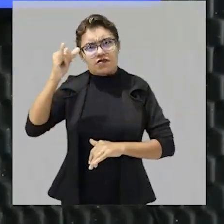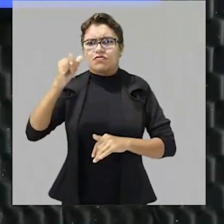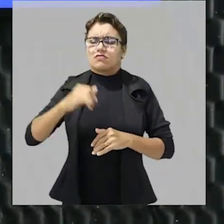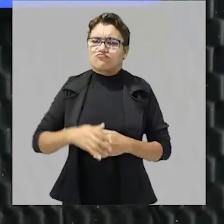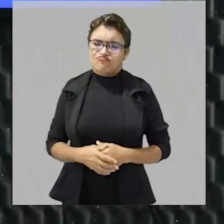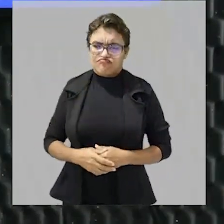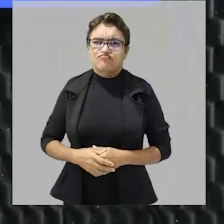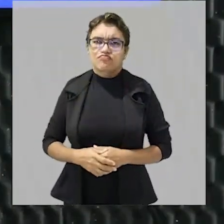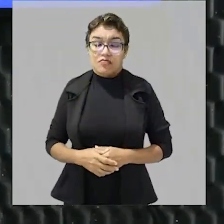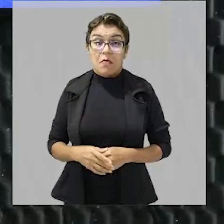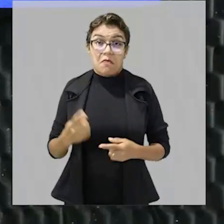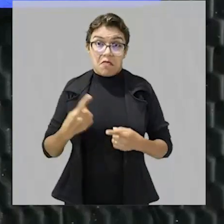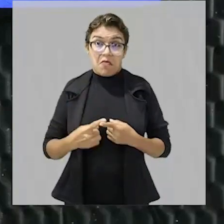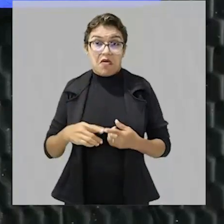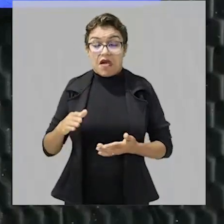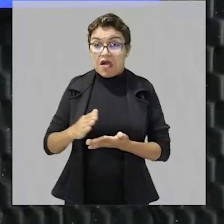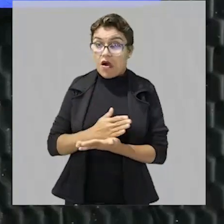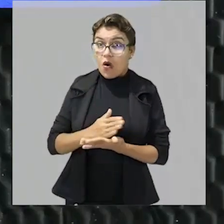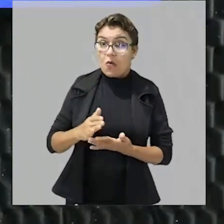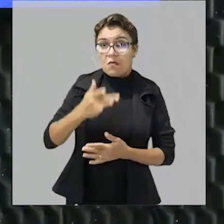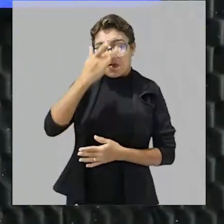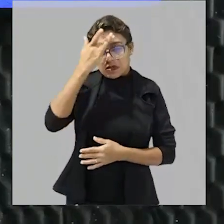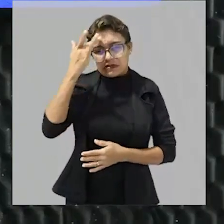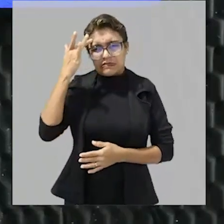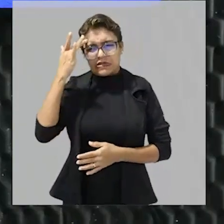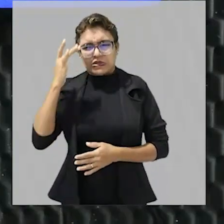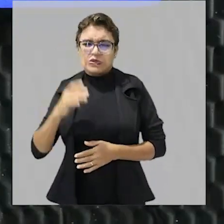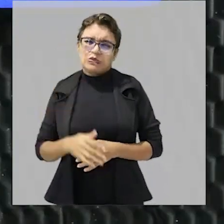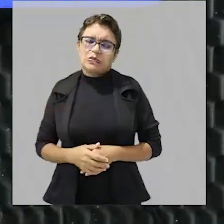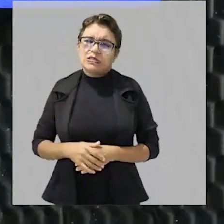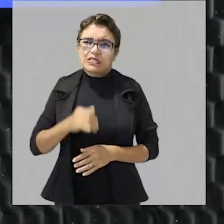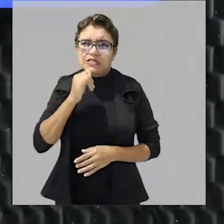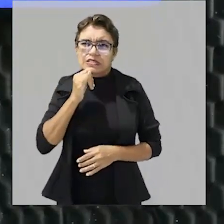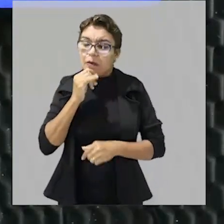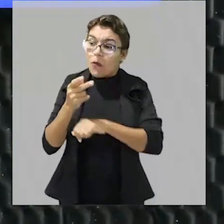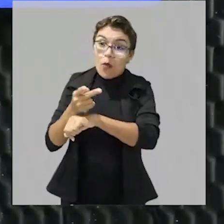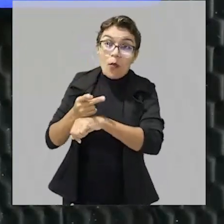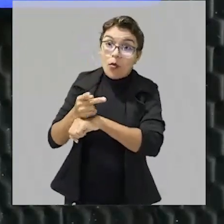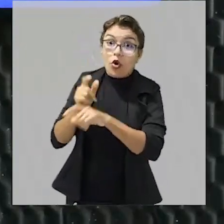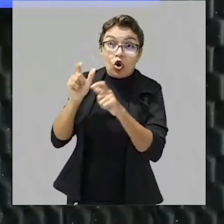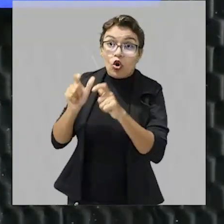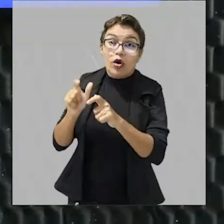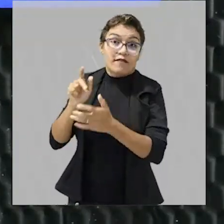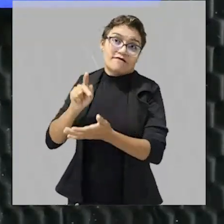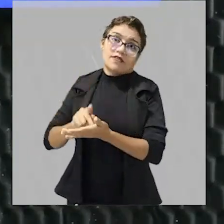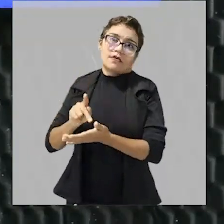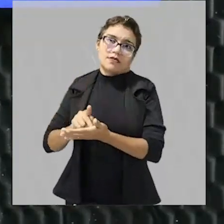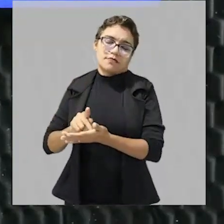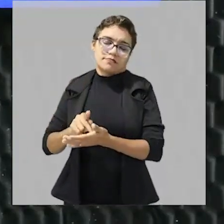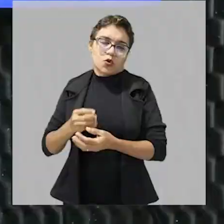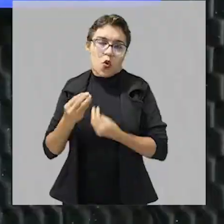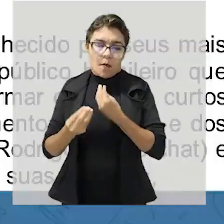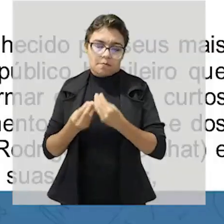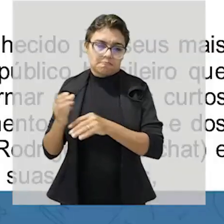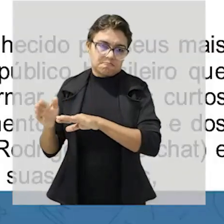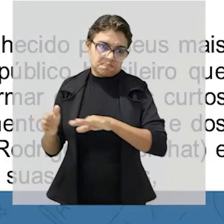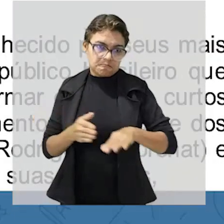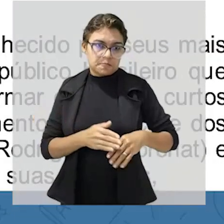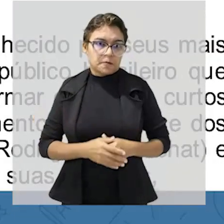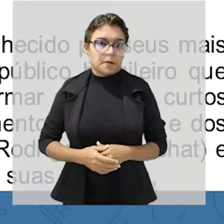credibilidade, né? Então, quando você lê um texto como esse, você vai dizer, é verdade. E lembrando que tem muita